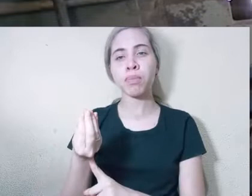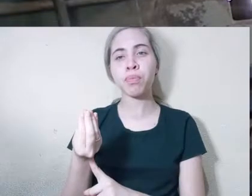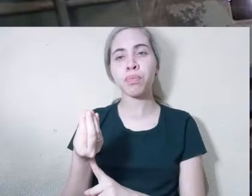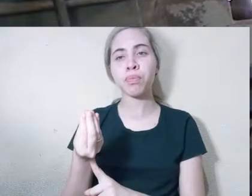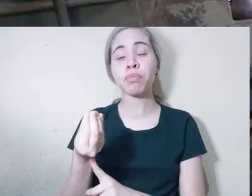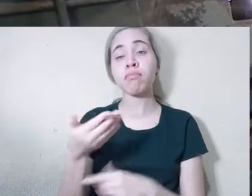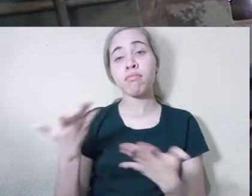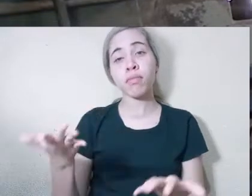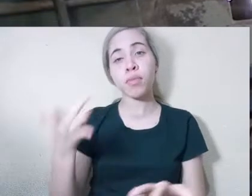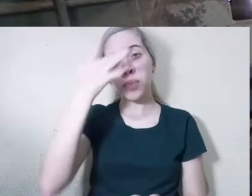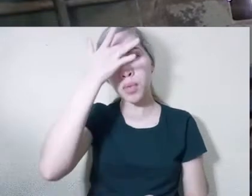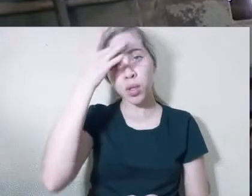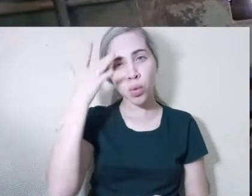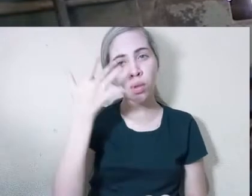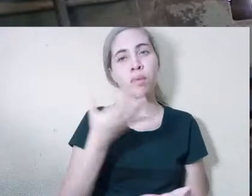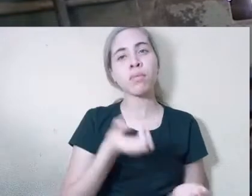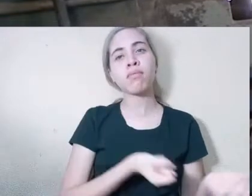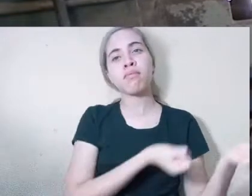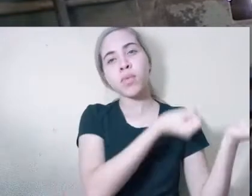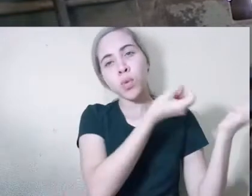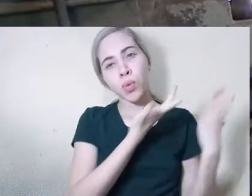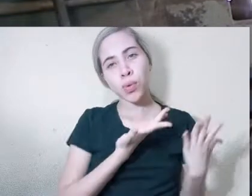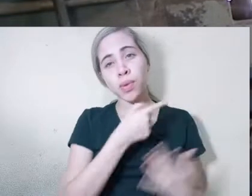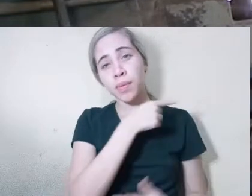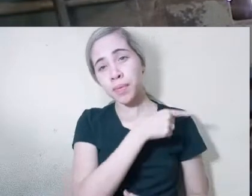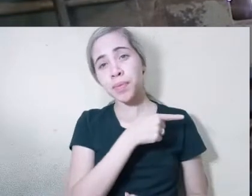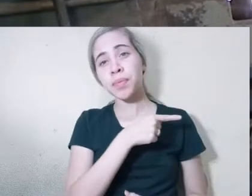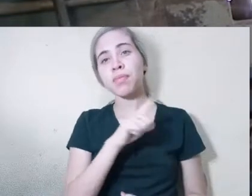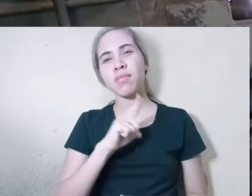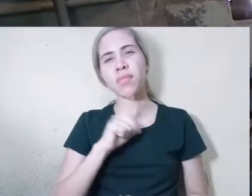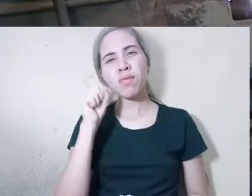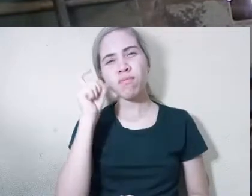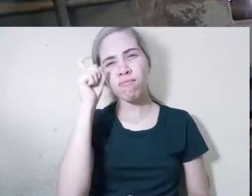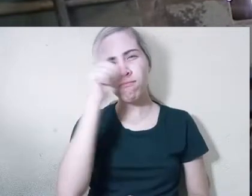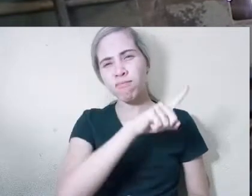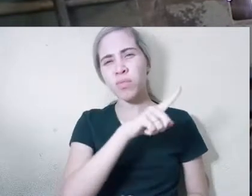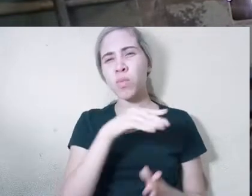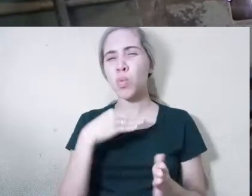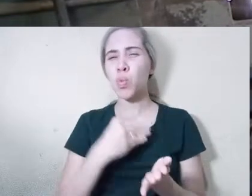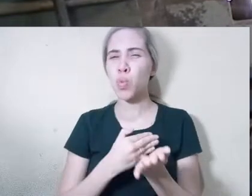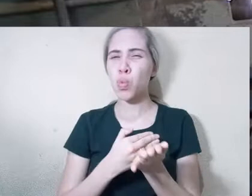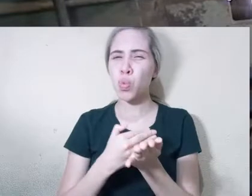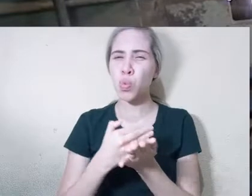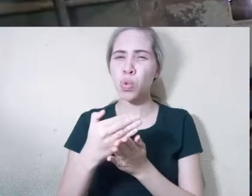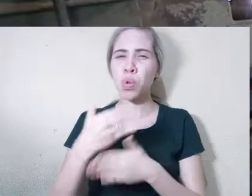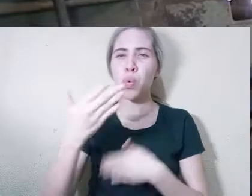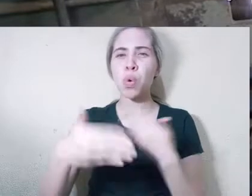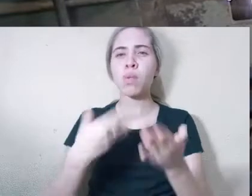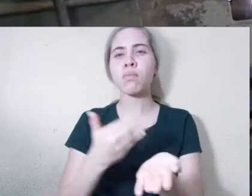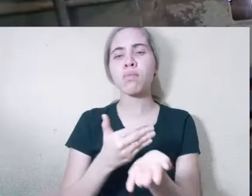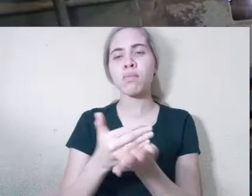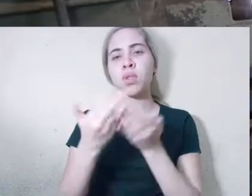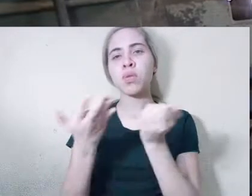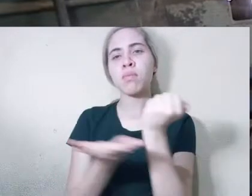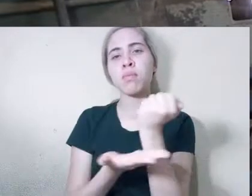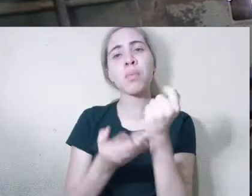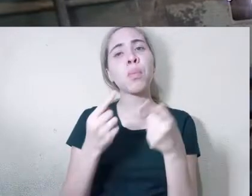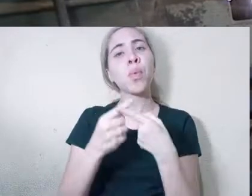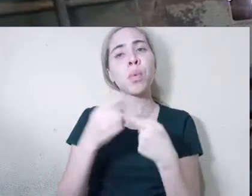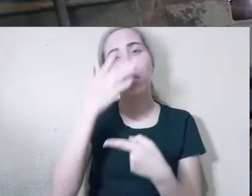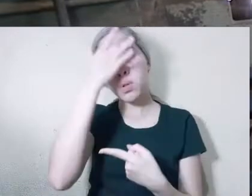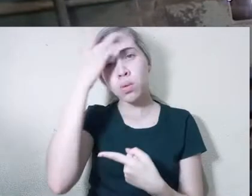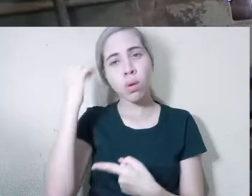Né? Entendi. Pessoal, o Marquinhos estava me contando aqui que ele teve dificuldade no início, né, quando você começou com marcenaria, que o pessoal não ensinava,